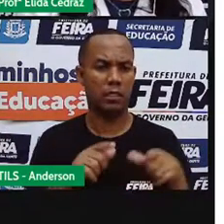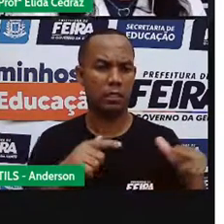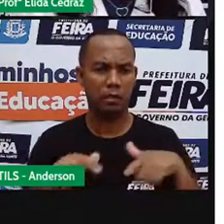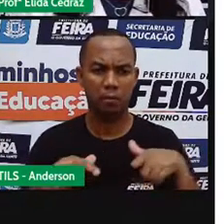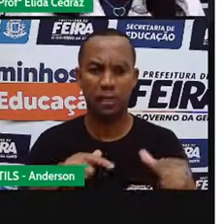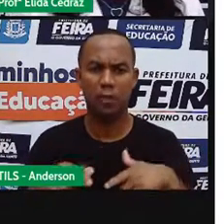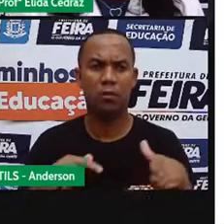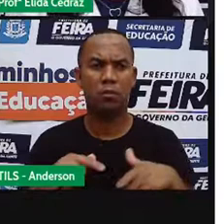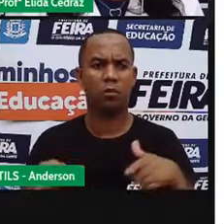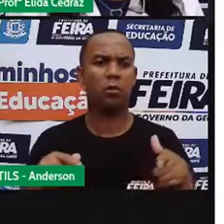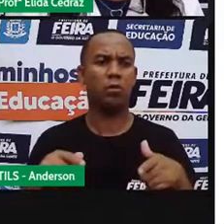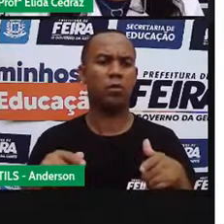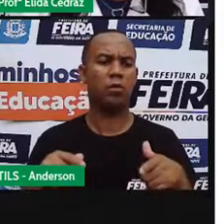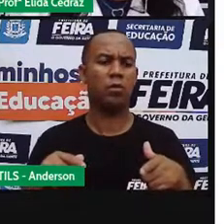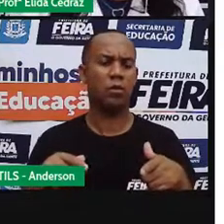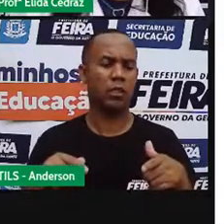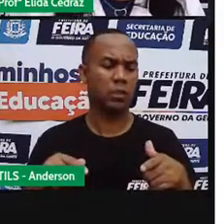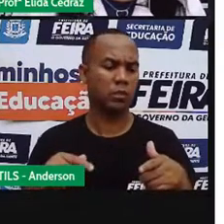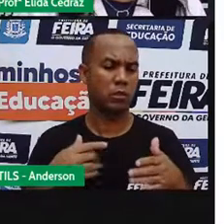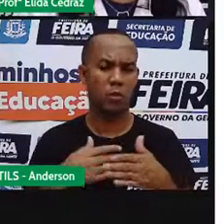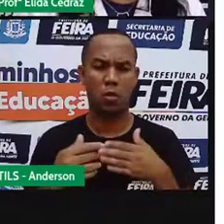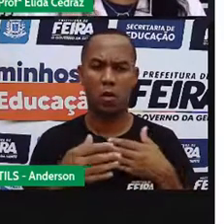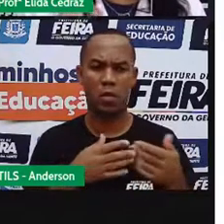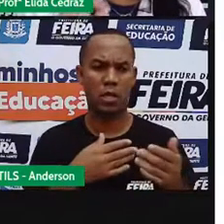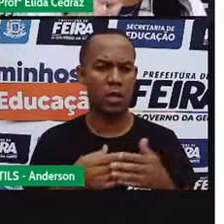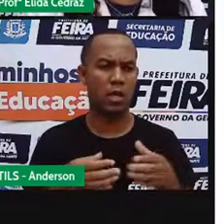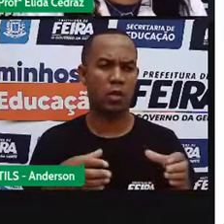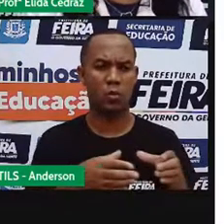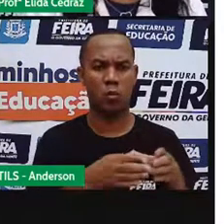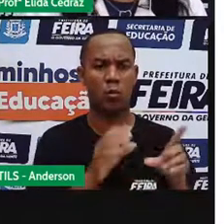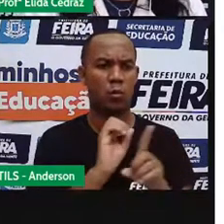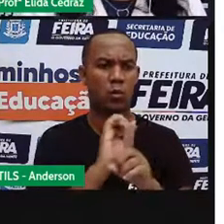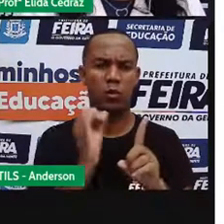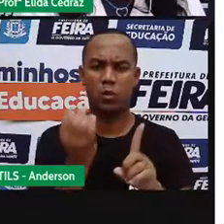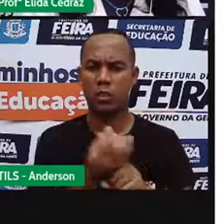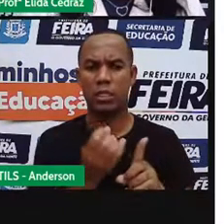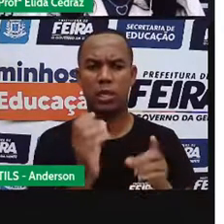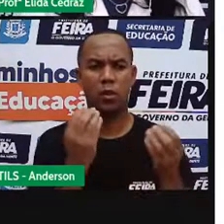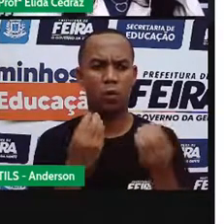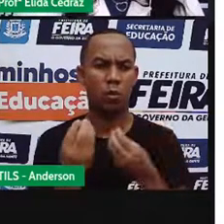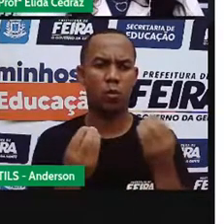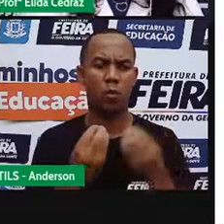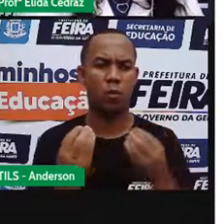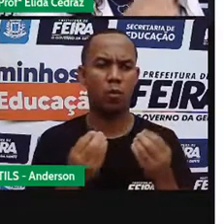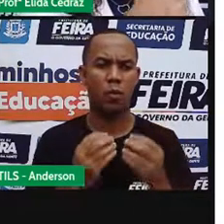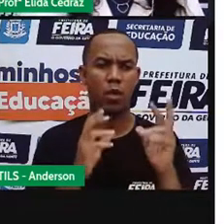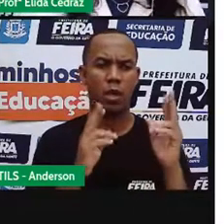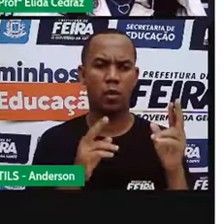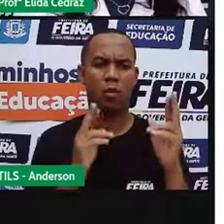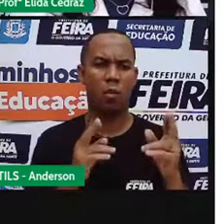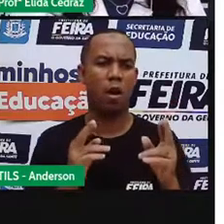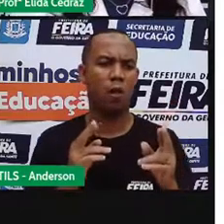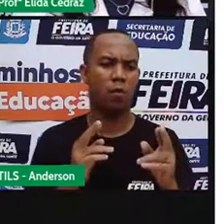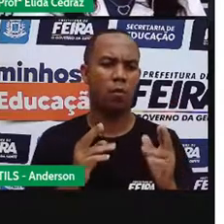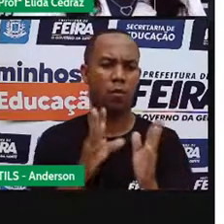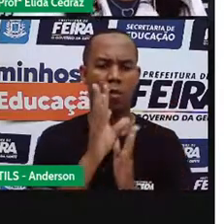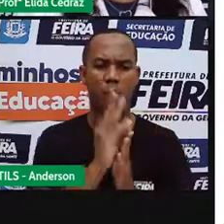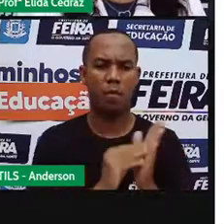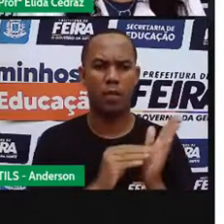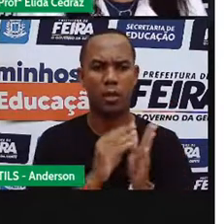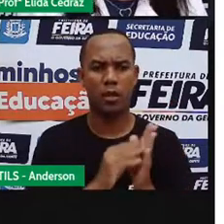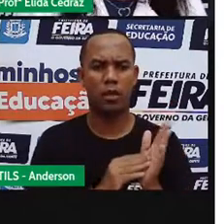trabalhadoras, de suas classes sociais, eles participam fazendo o mesmo que fizeram em